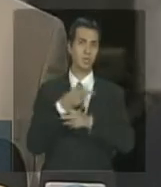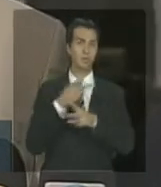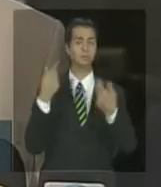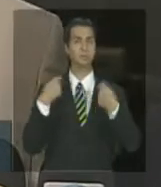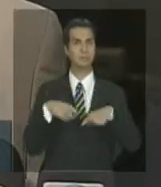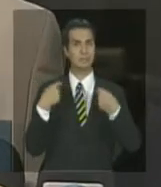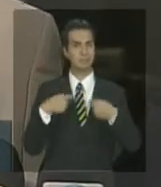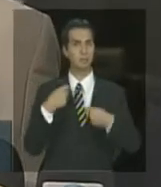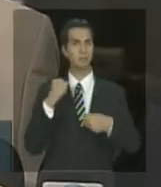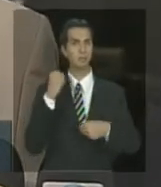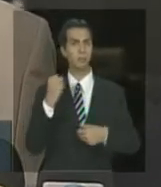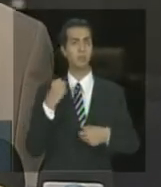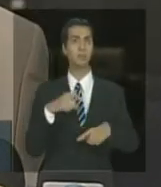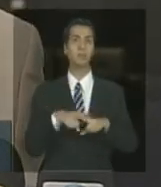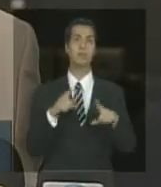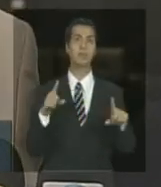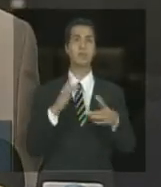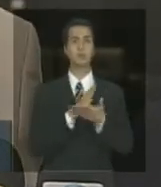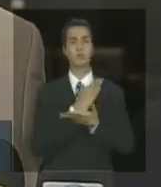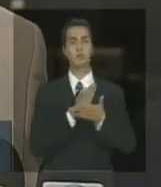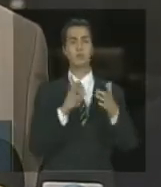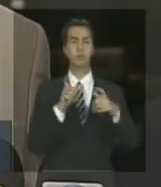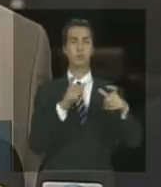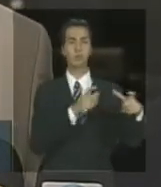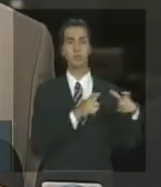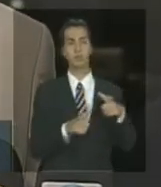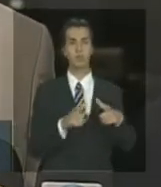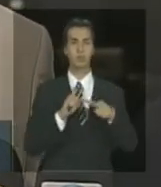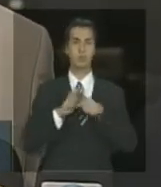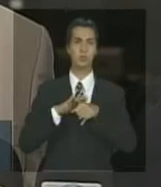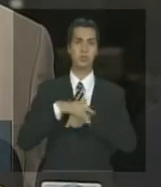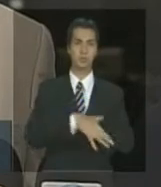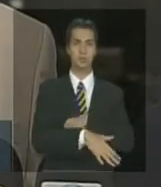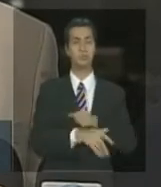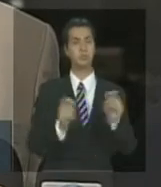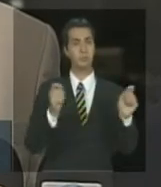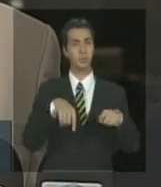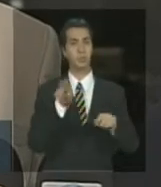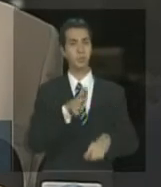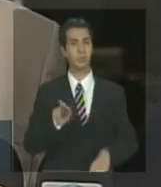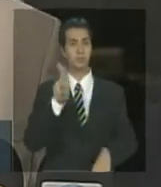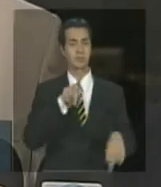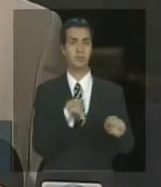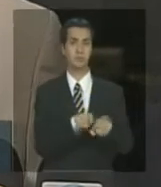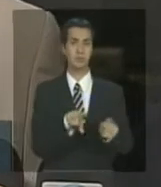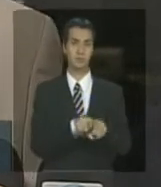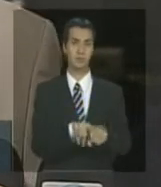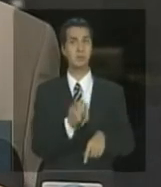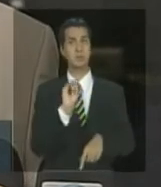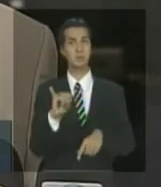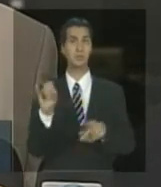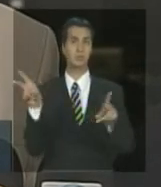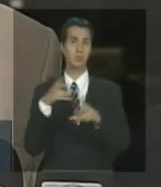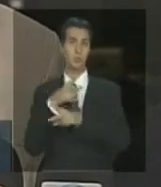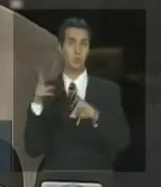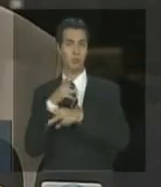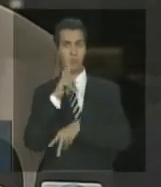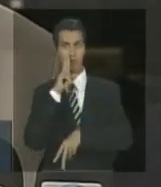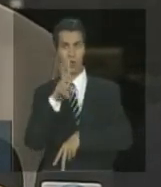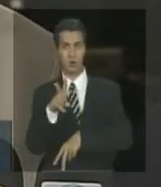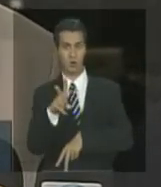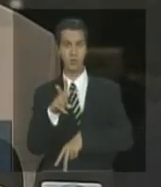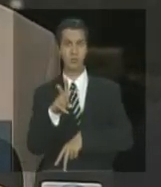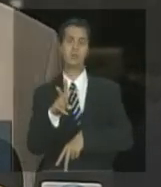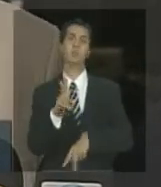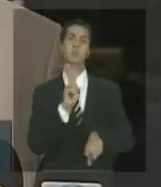ainda alguns reservatórios de hidrelétricas que podem ser usados no Brasil. Quando há mais vento,